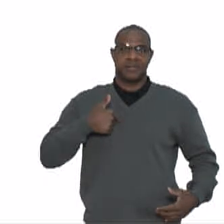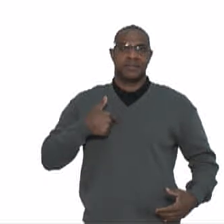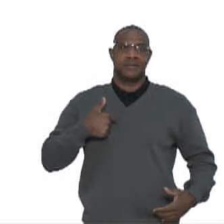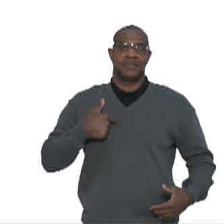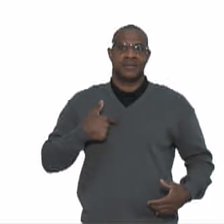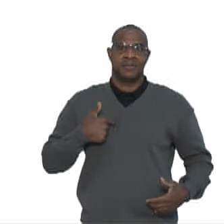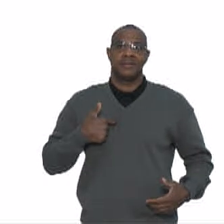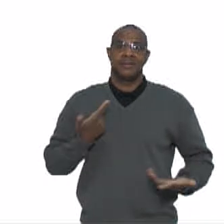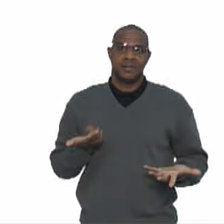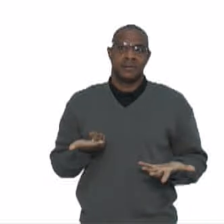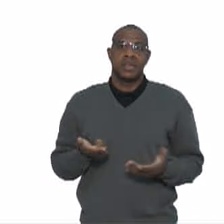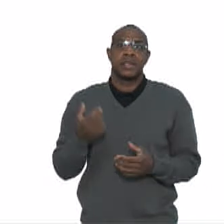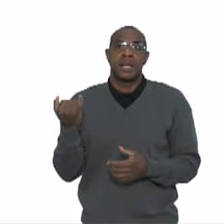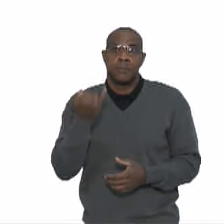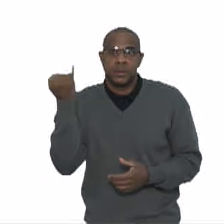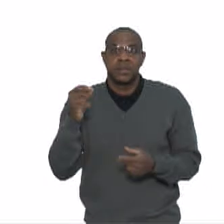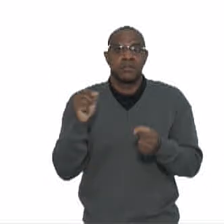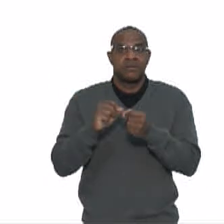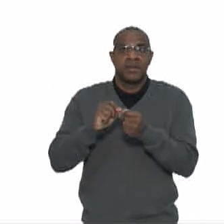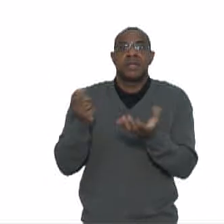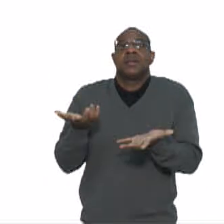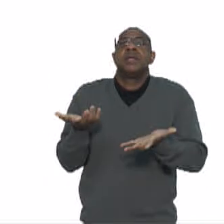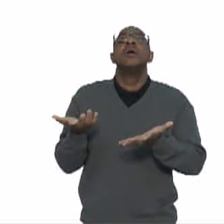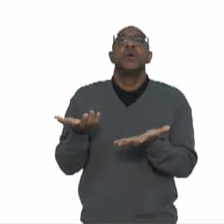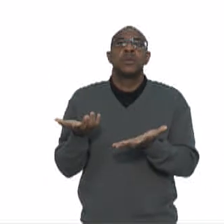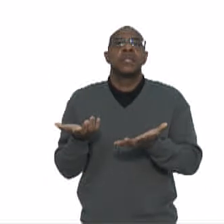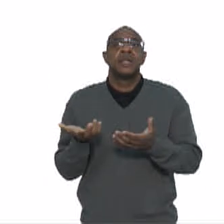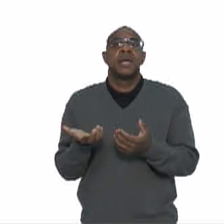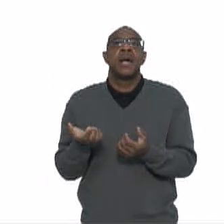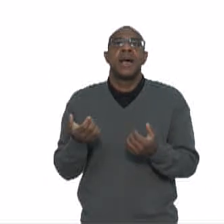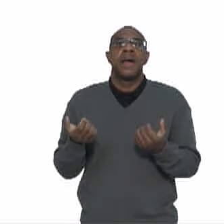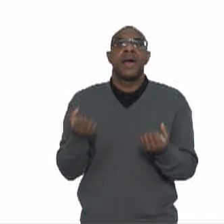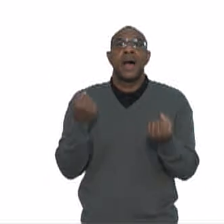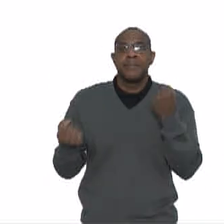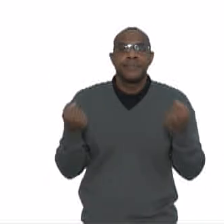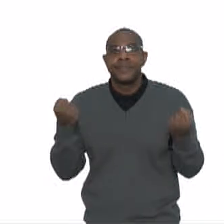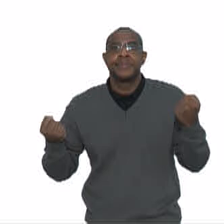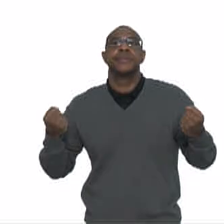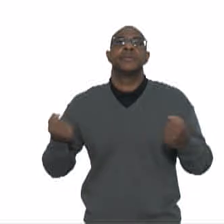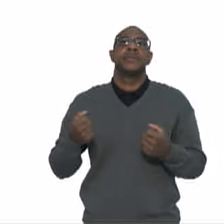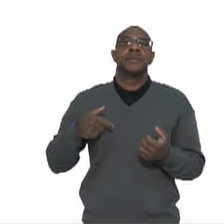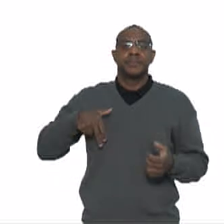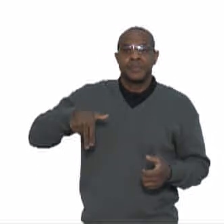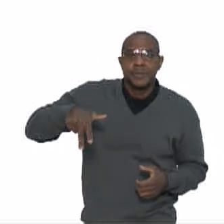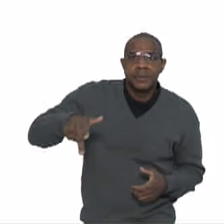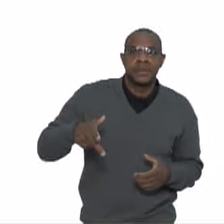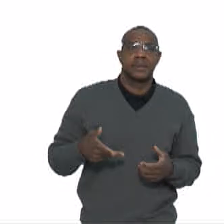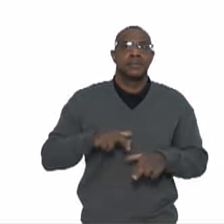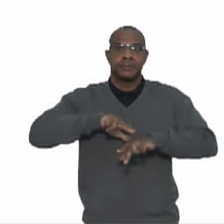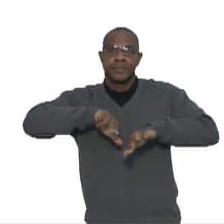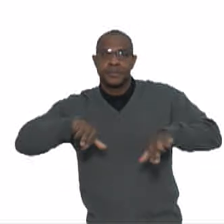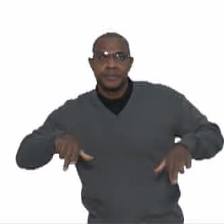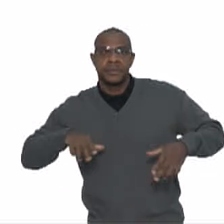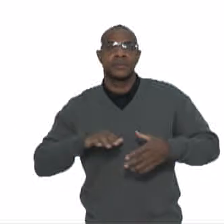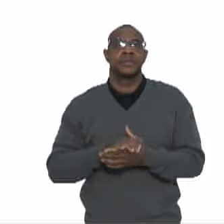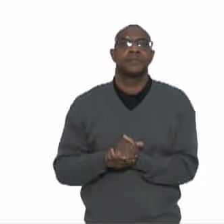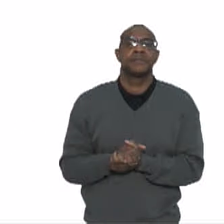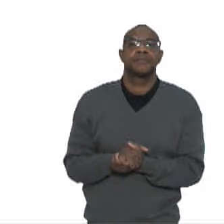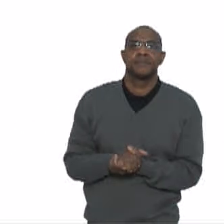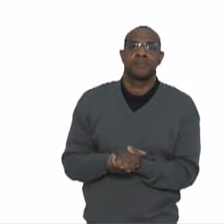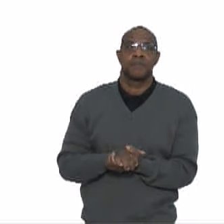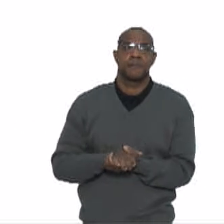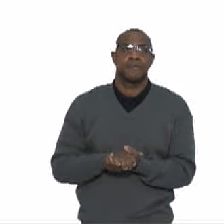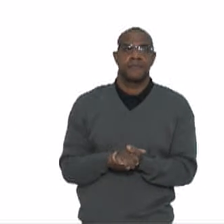trabalho importante em todas as sociedades ao longo da história, já seja como deporte de competição,